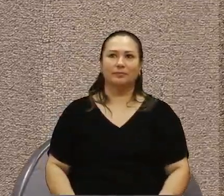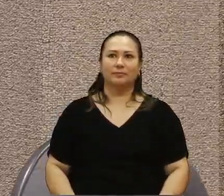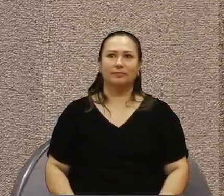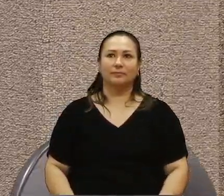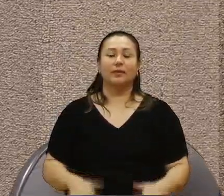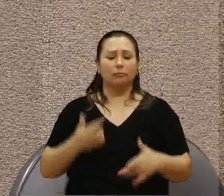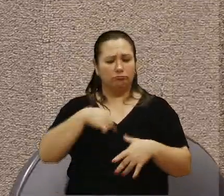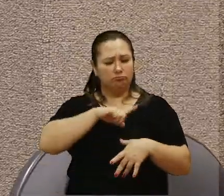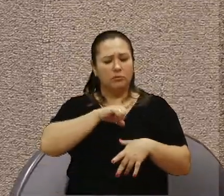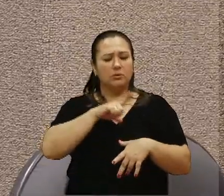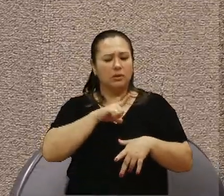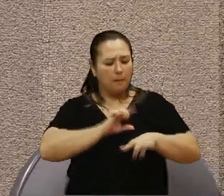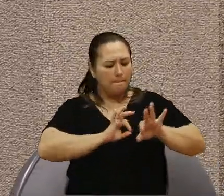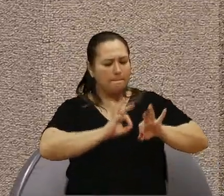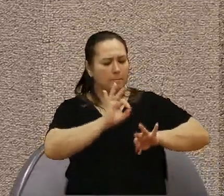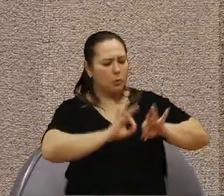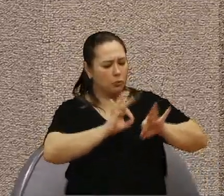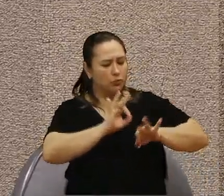E nós temos um projeto